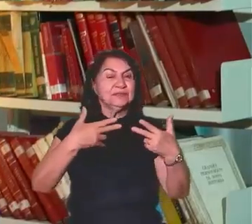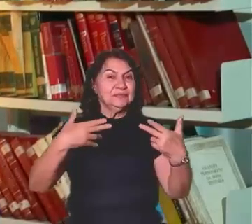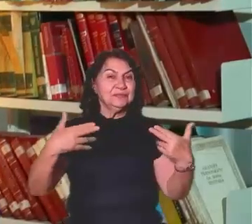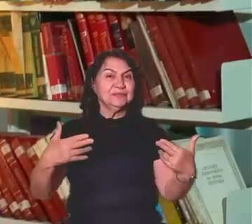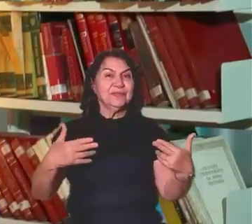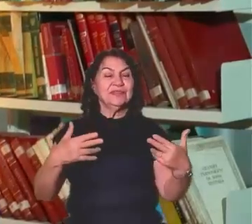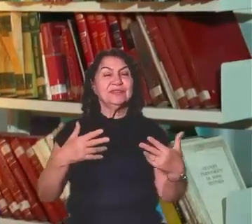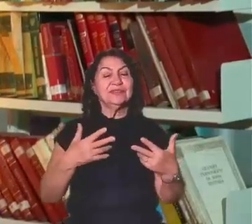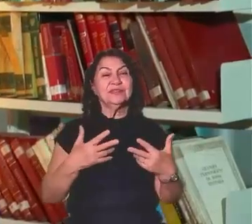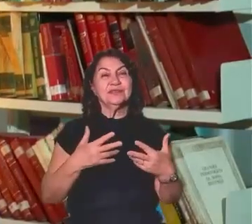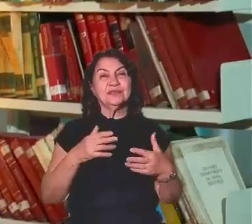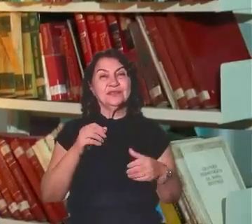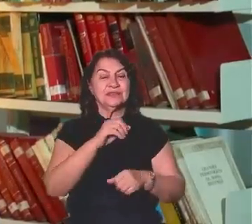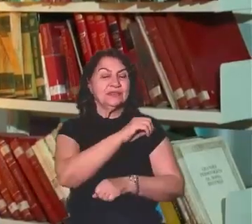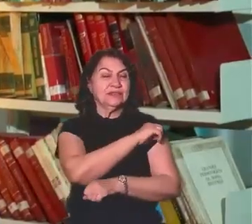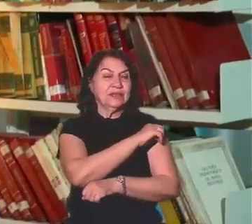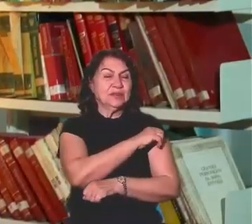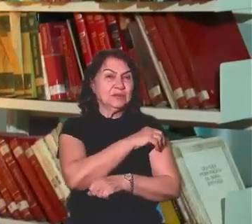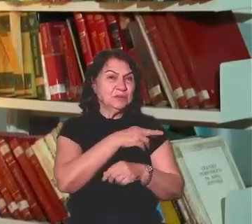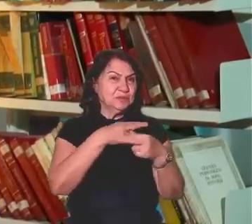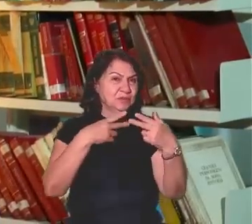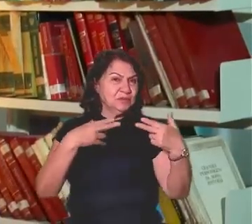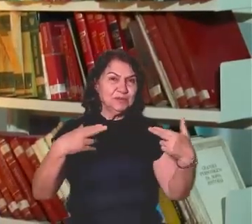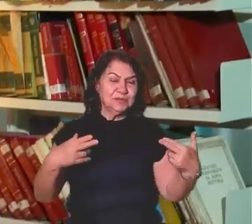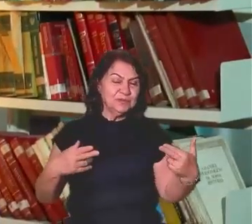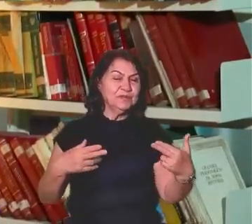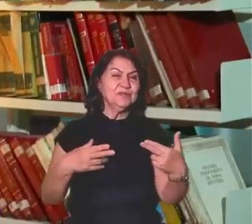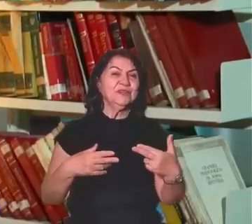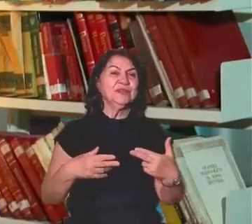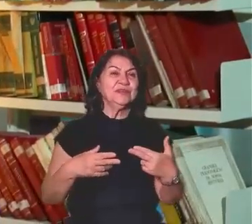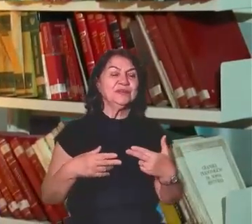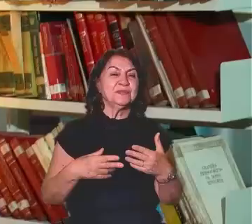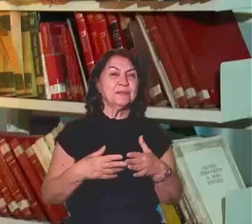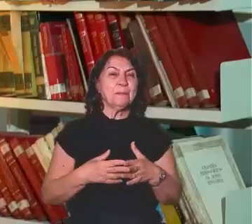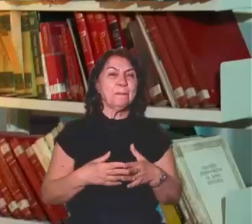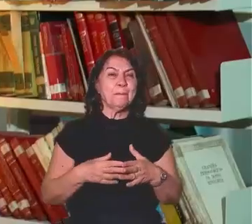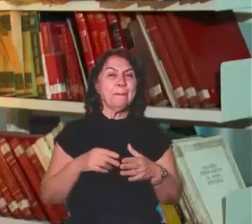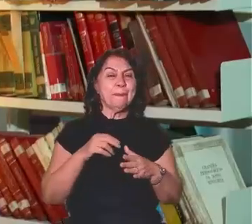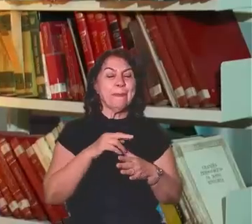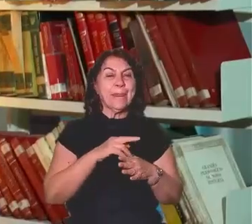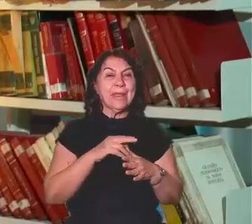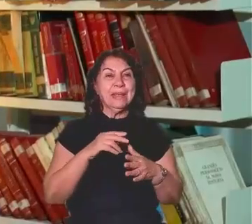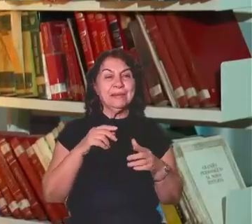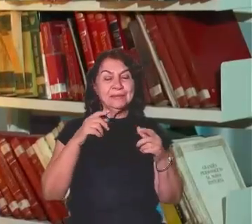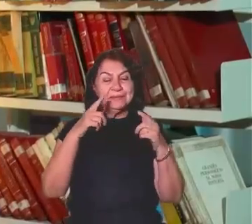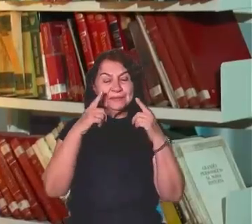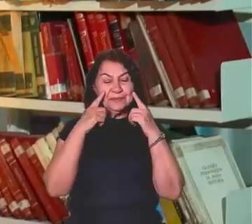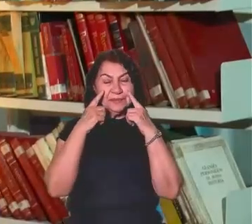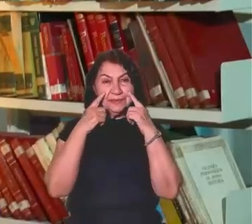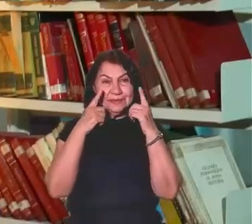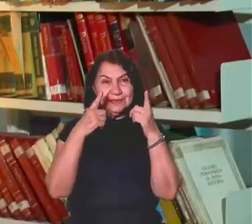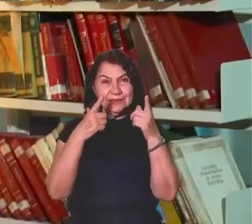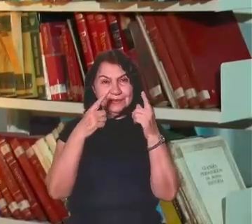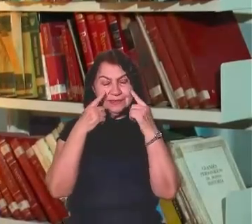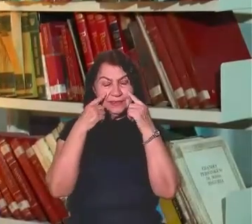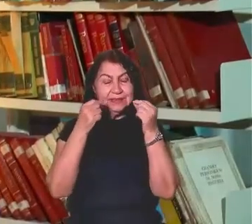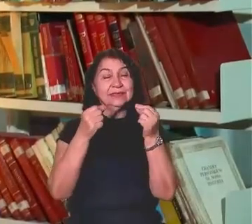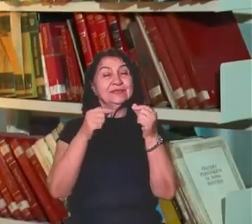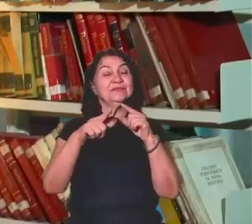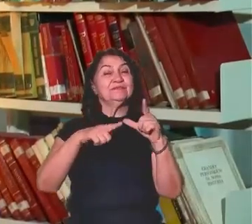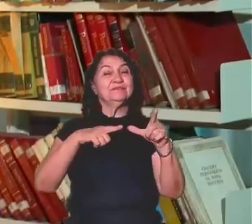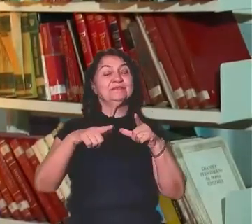alunos são plurais. Esses meninos que, às vezes, eles se sensibilizam e eles prestam atenção nesses trabalhos, é